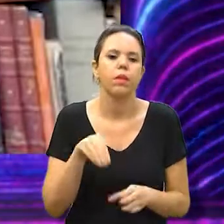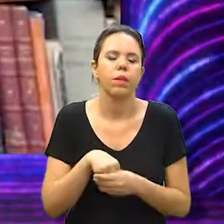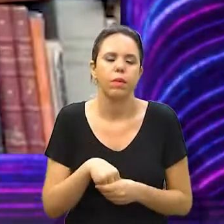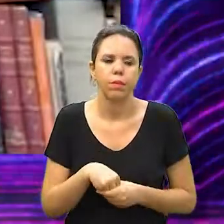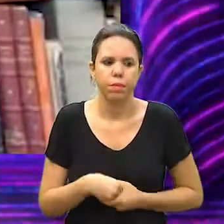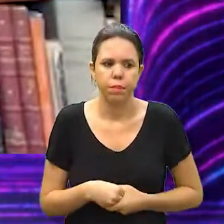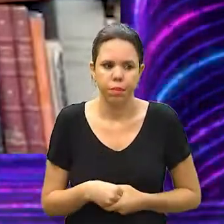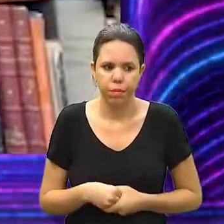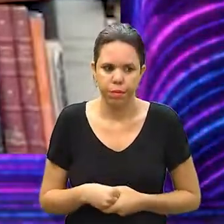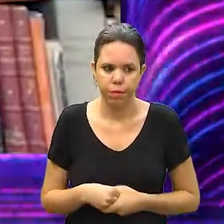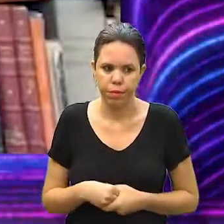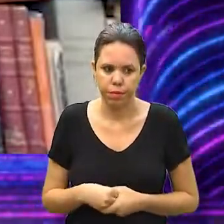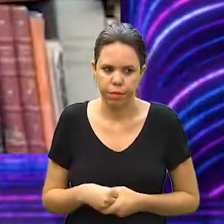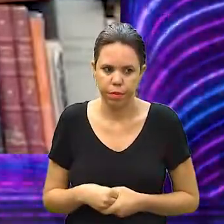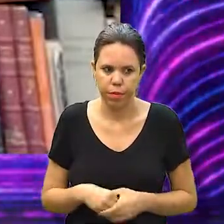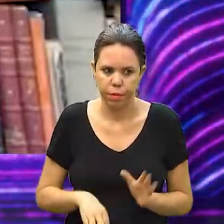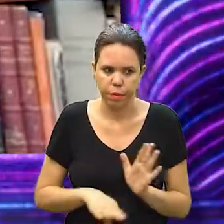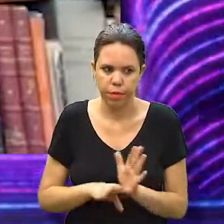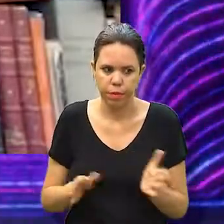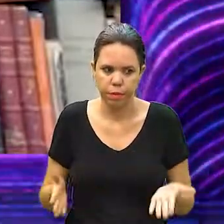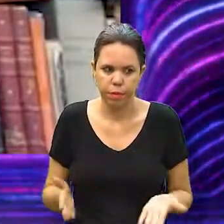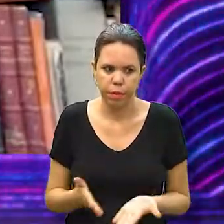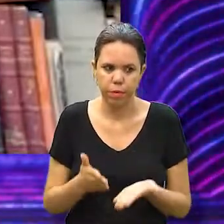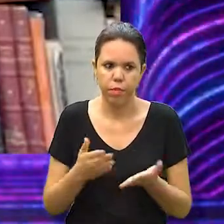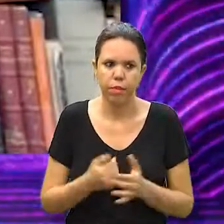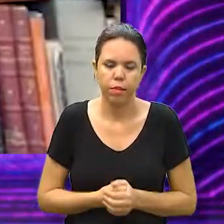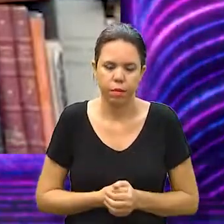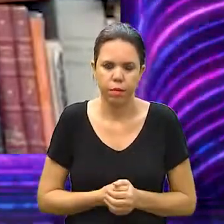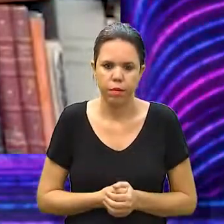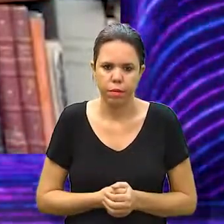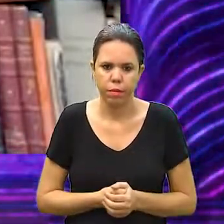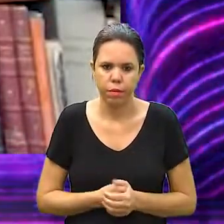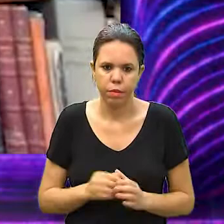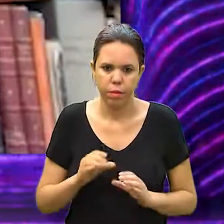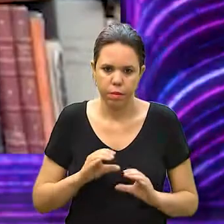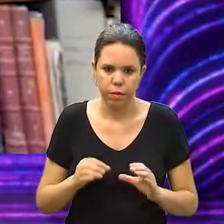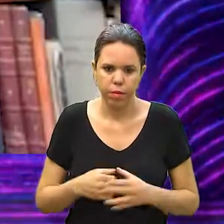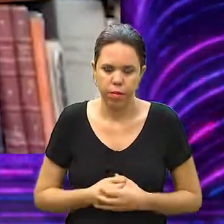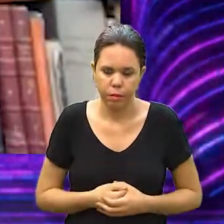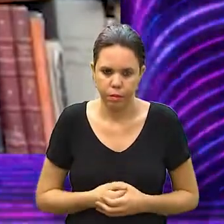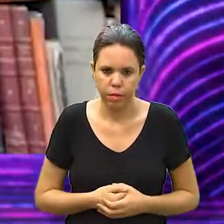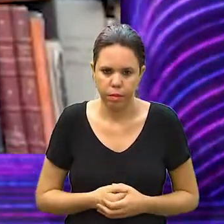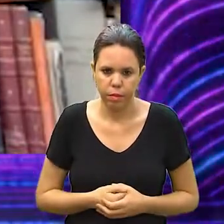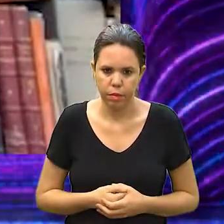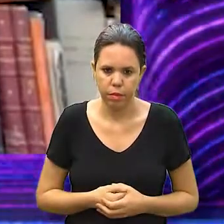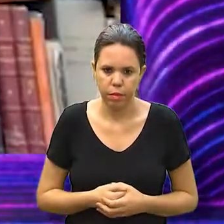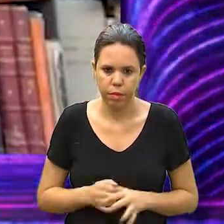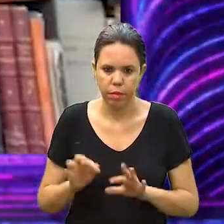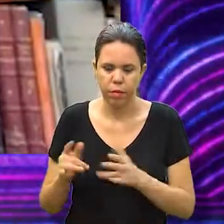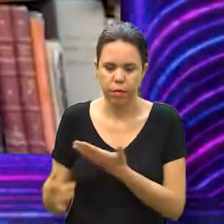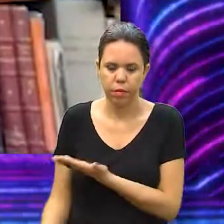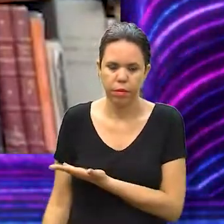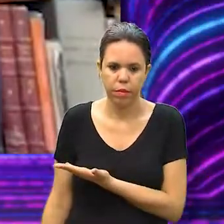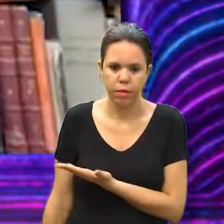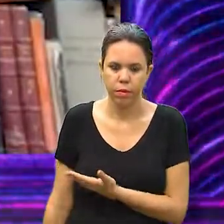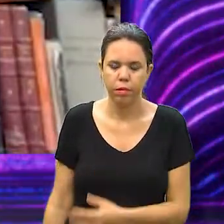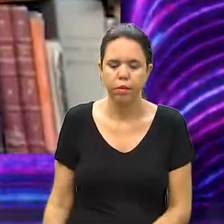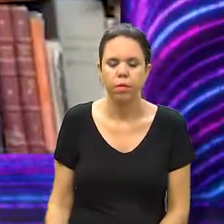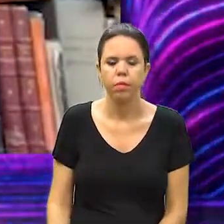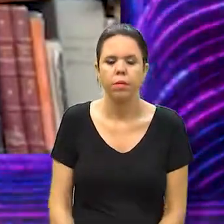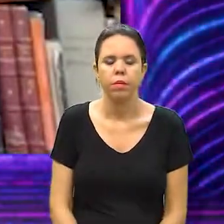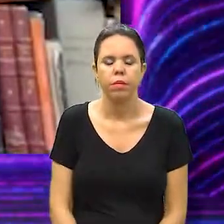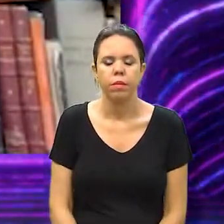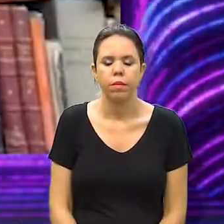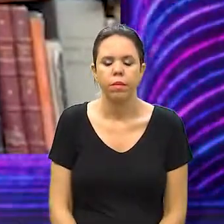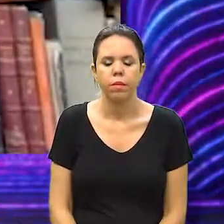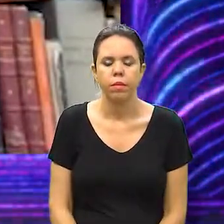uma espécie de contribuição a essa interlocução. Meu e-mail é rosenb, com N